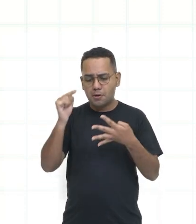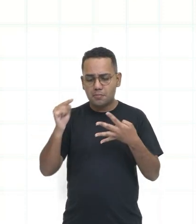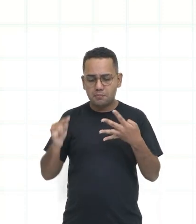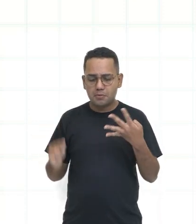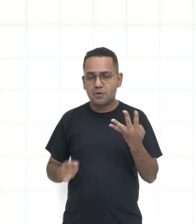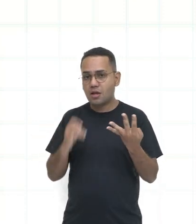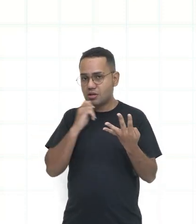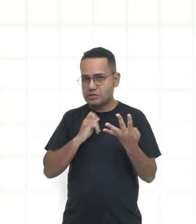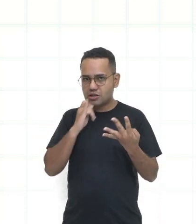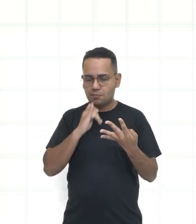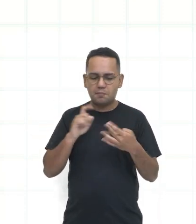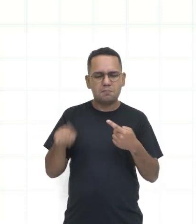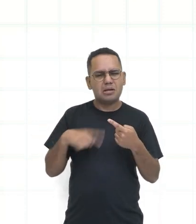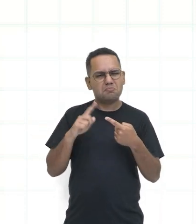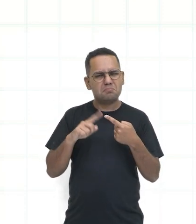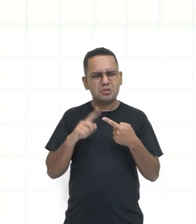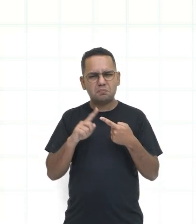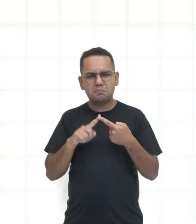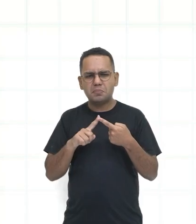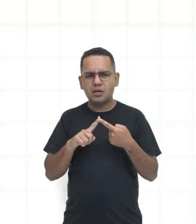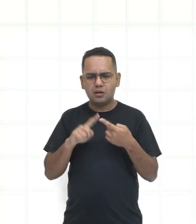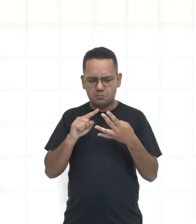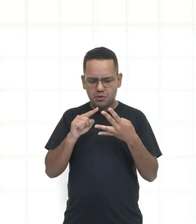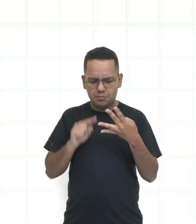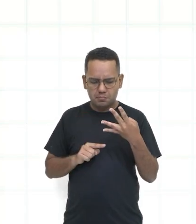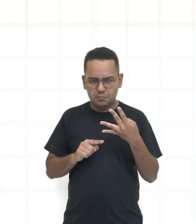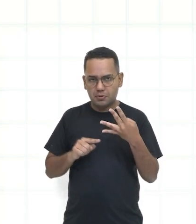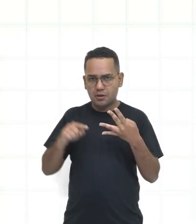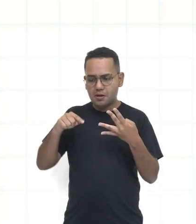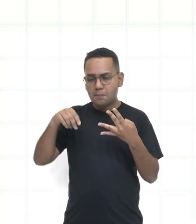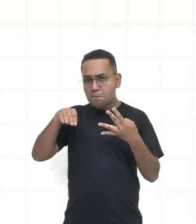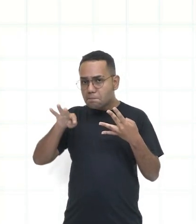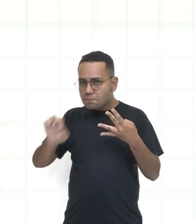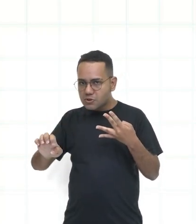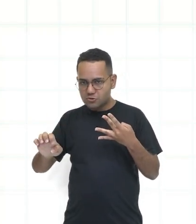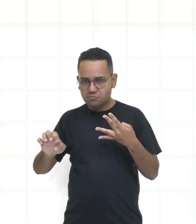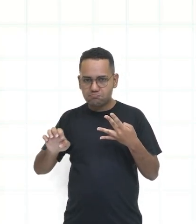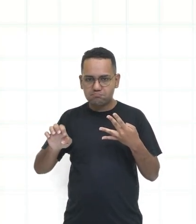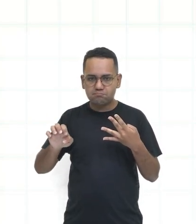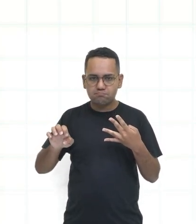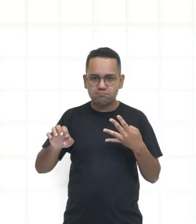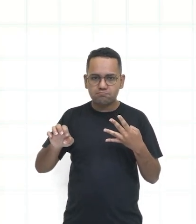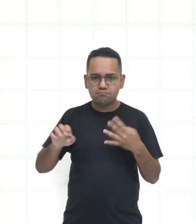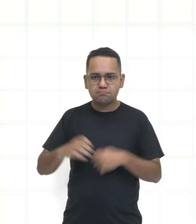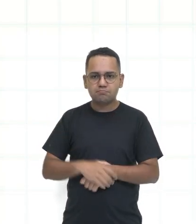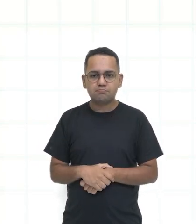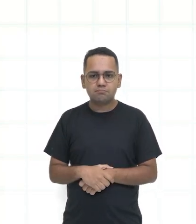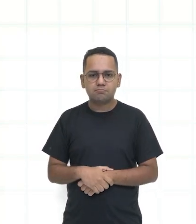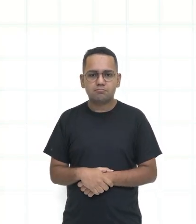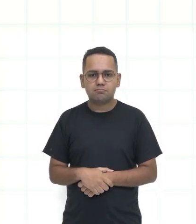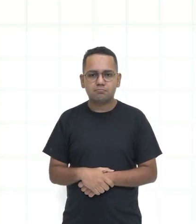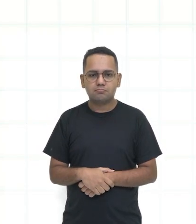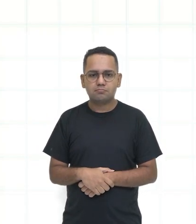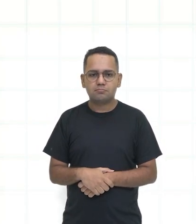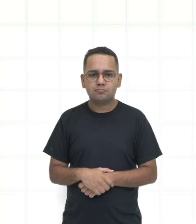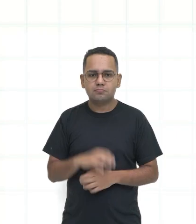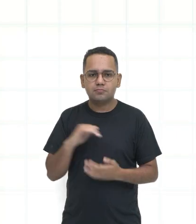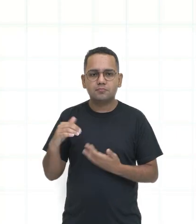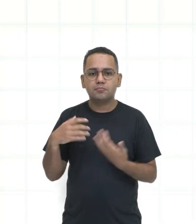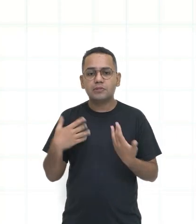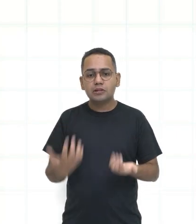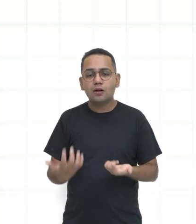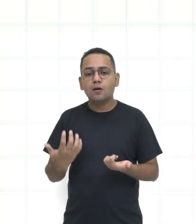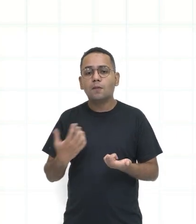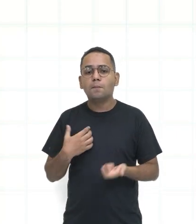exceção do primeiro, ele passa a ideia aí de mente, ok? Que é uma característica desses advérbios. Então, palavras em língua inglesa